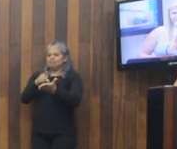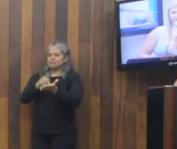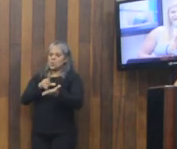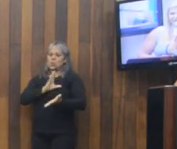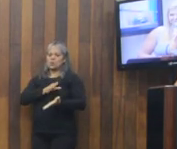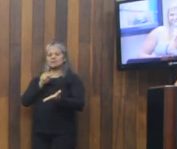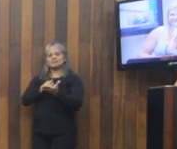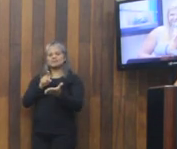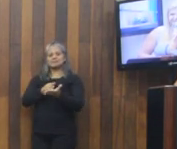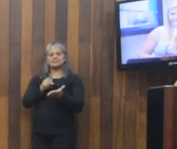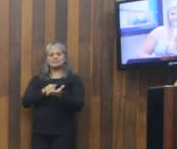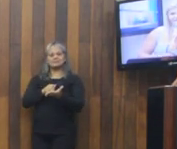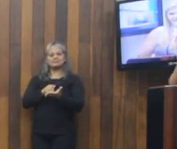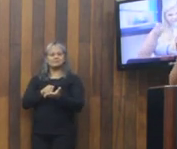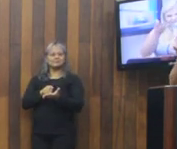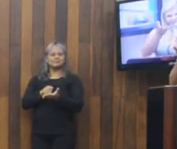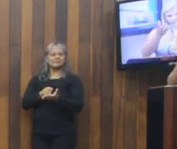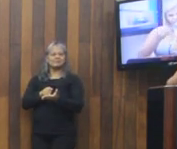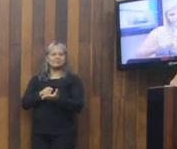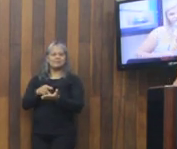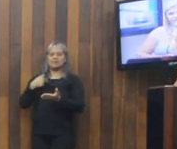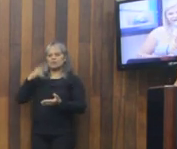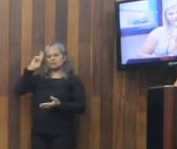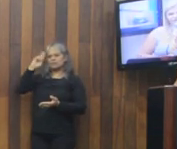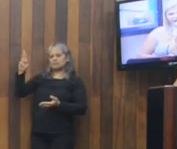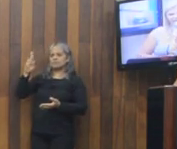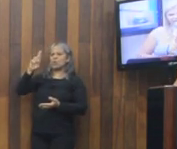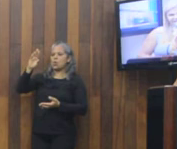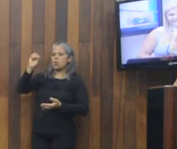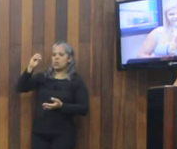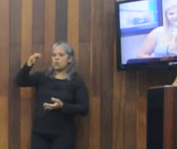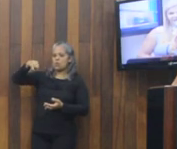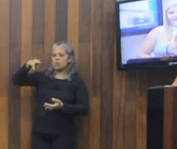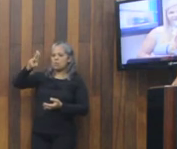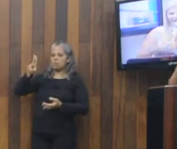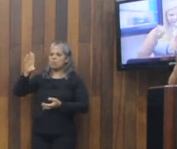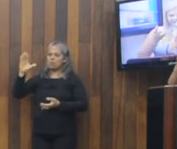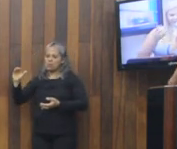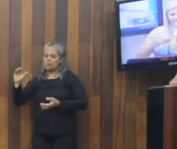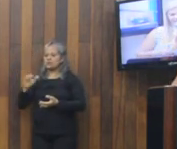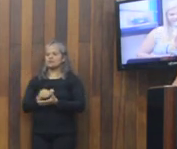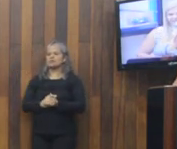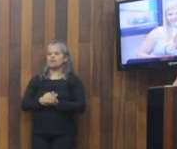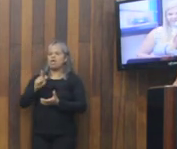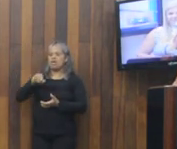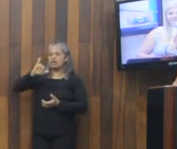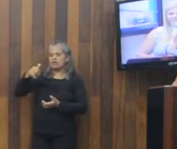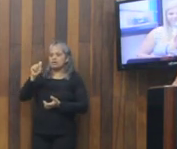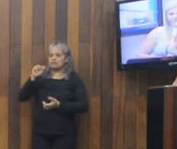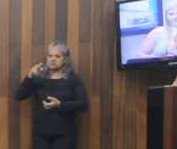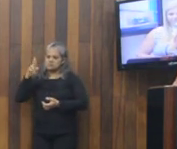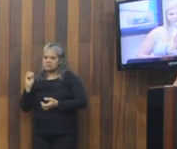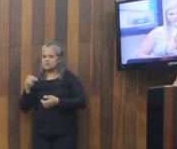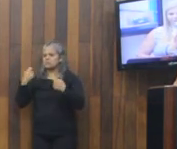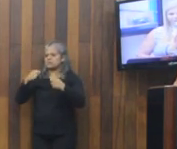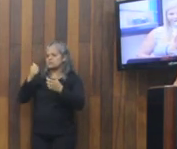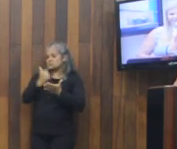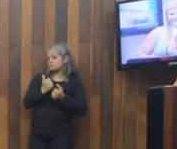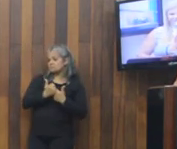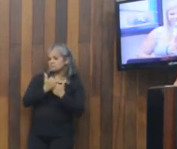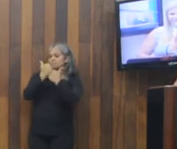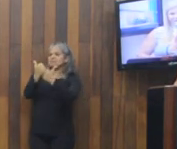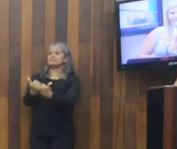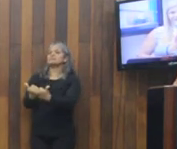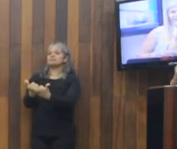agradecimentos e da representação aqui da Romu, que está o Jader ali, que é a Guarda VIP, que precisa de muito apoio, que é da